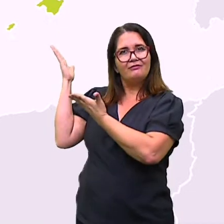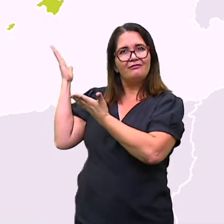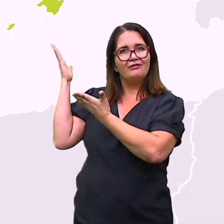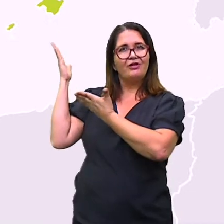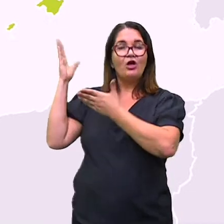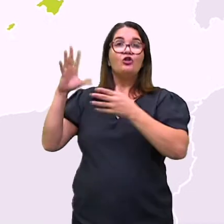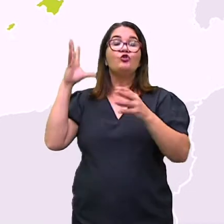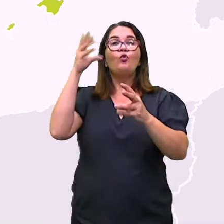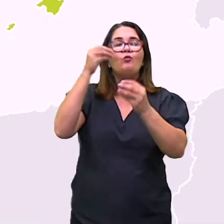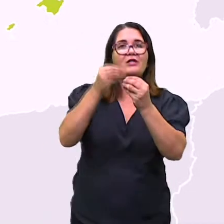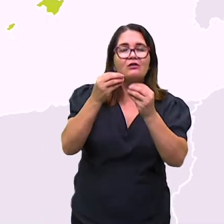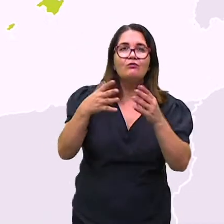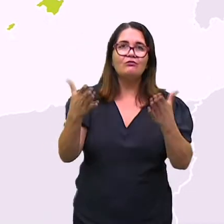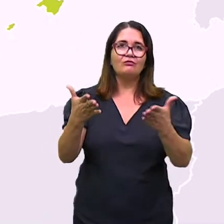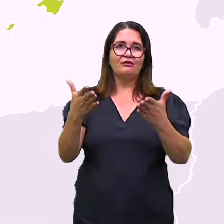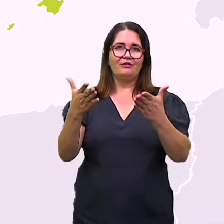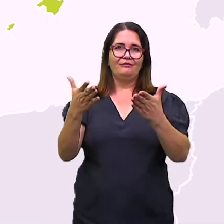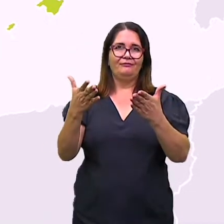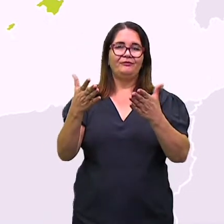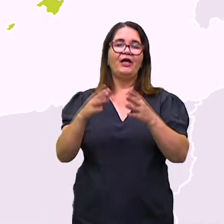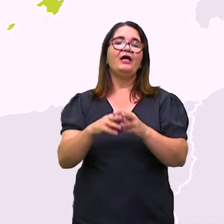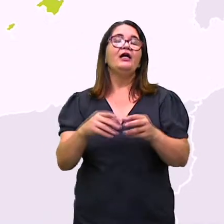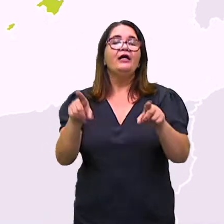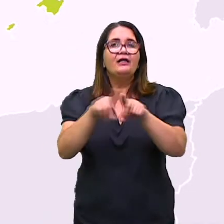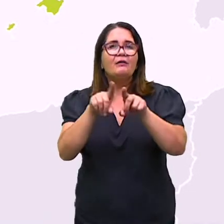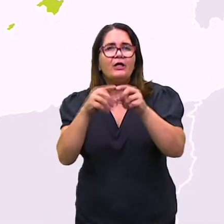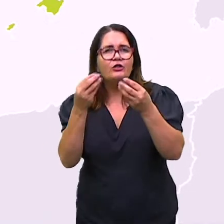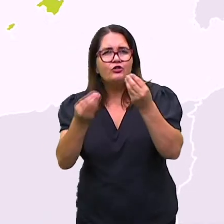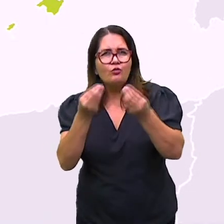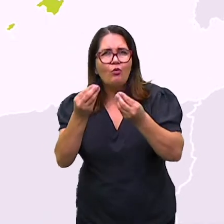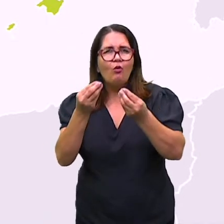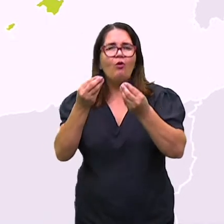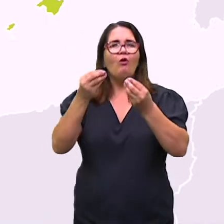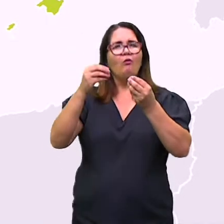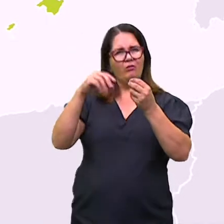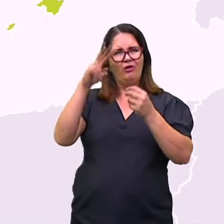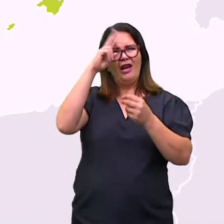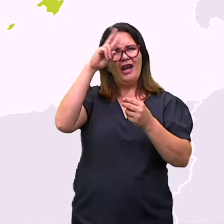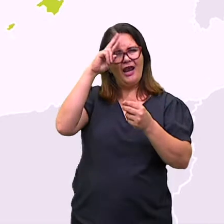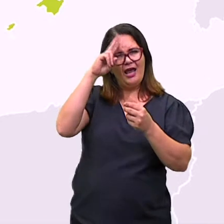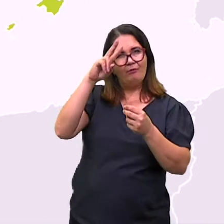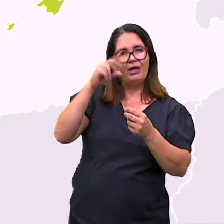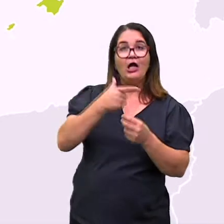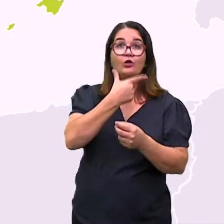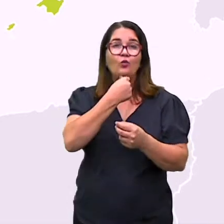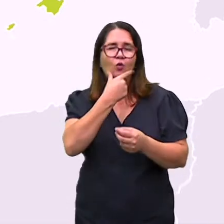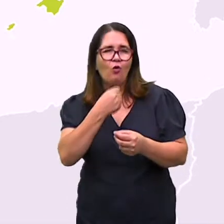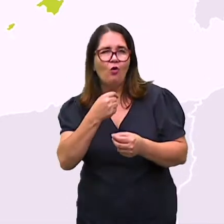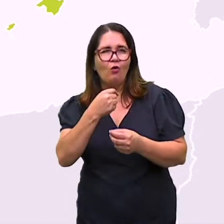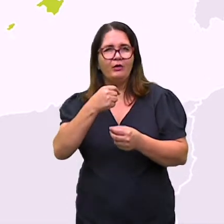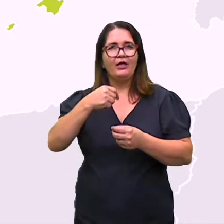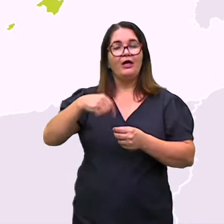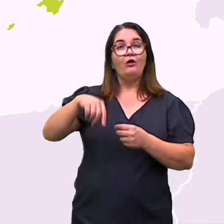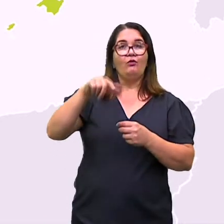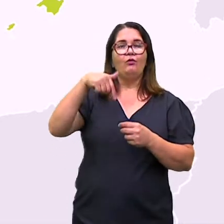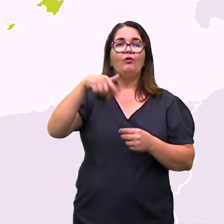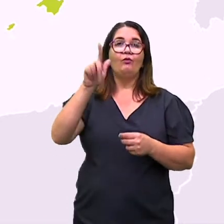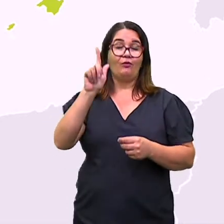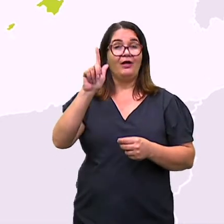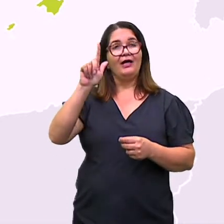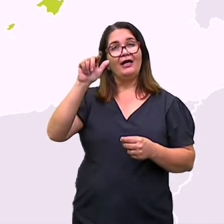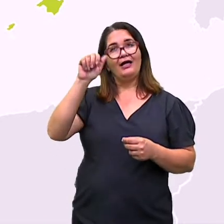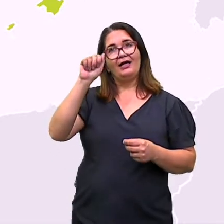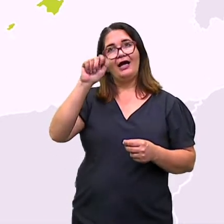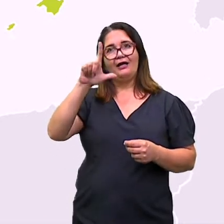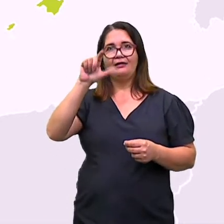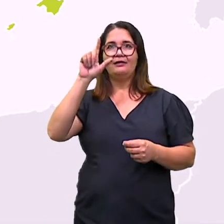cientistas, desde a Grécia Antiga, que a Terra era redonda e orbitava em volta do Sol. O Sol era o